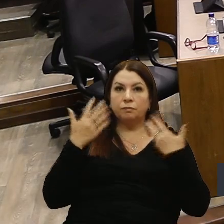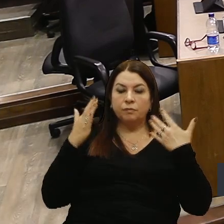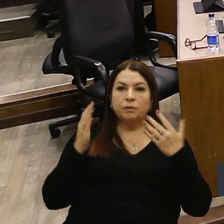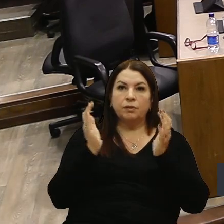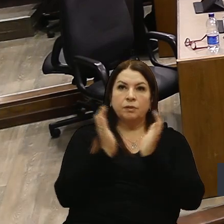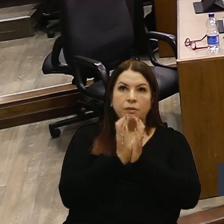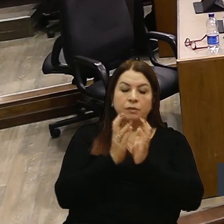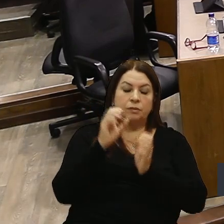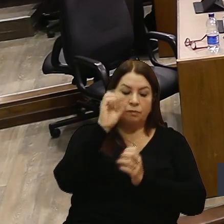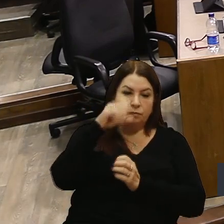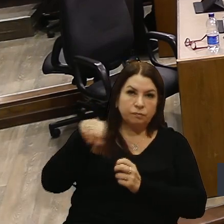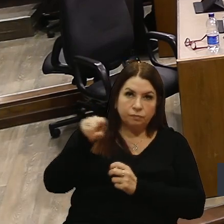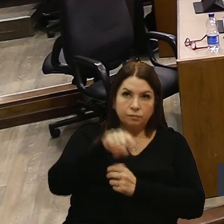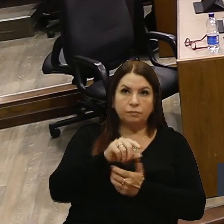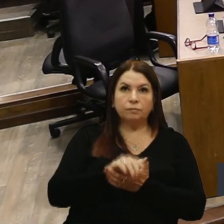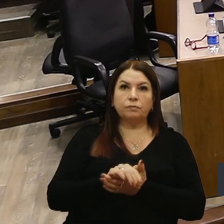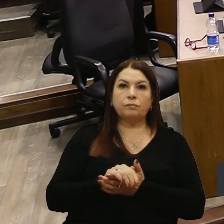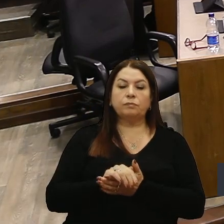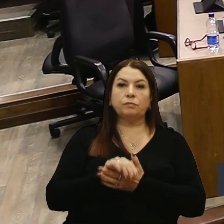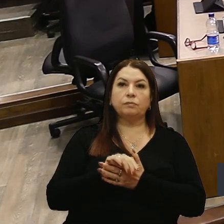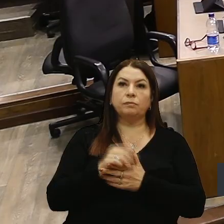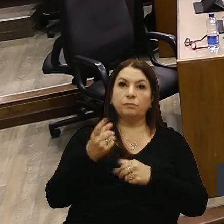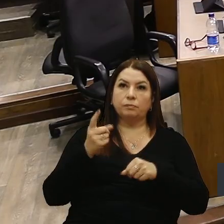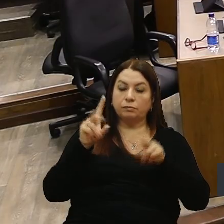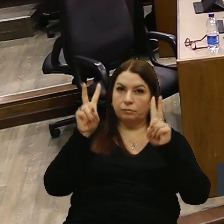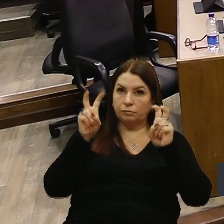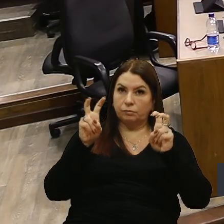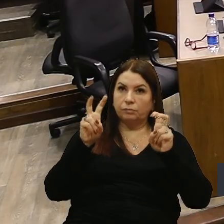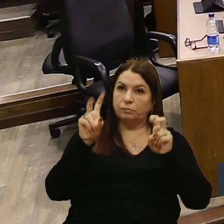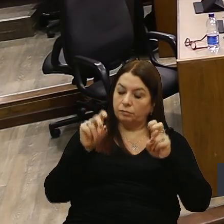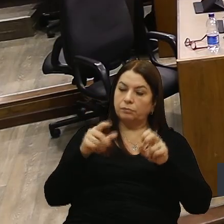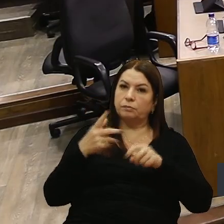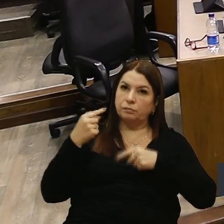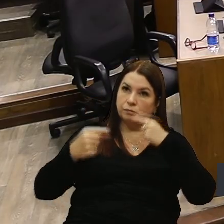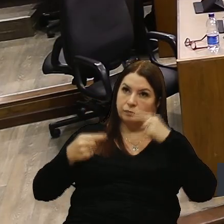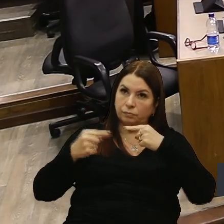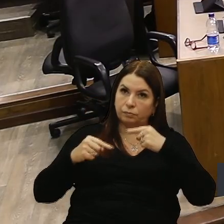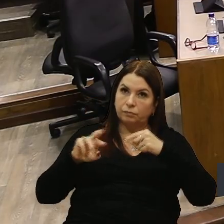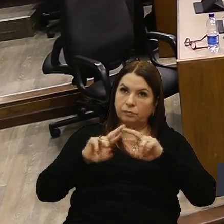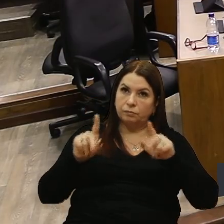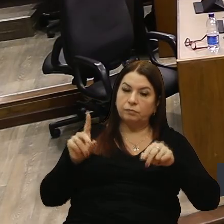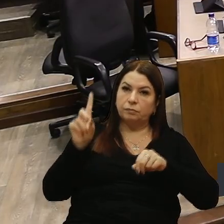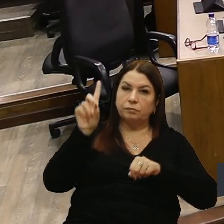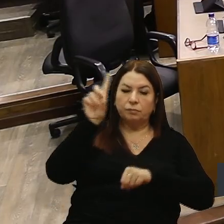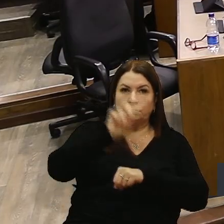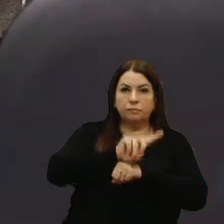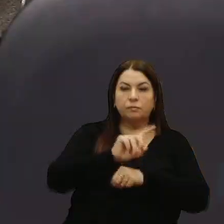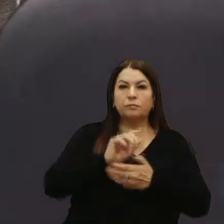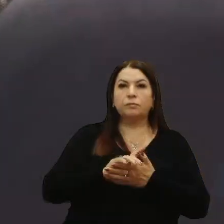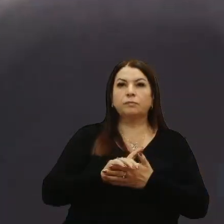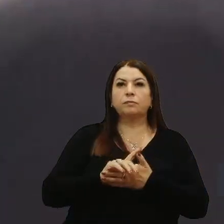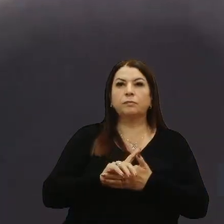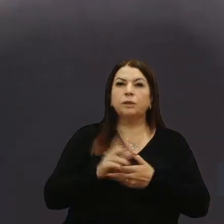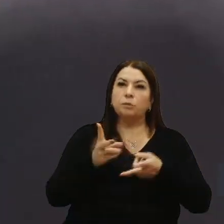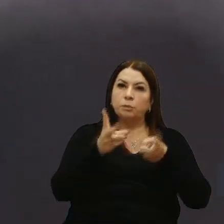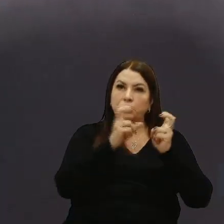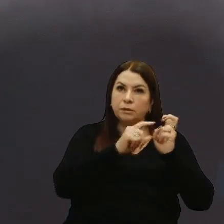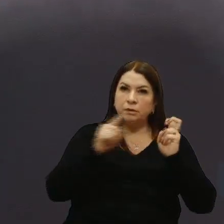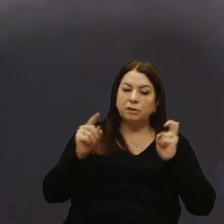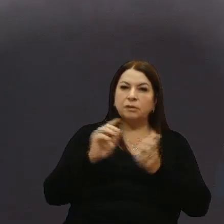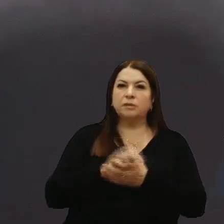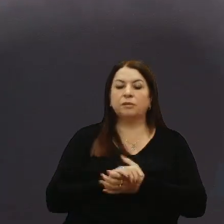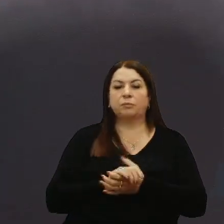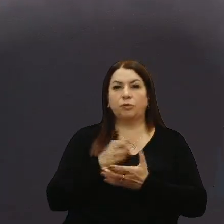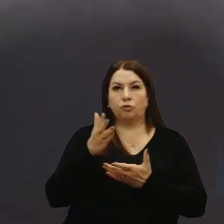colega Fiuza, por esse tema. É um tema que já vem sendo debatido há vários dias e, pelo que a gente percebe, eu acredito que